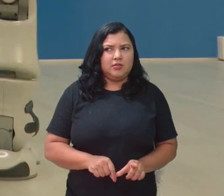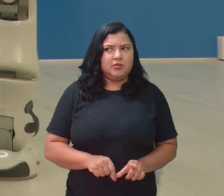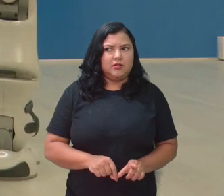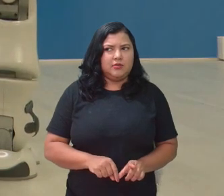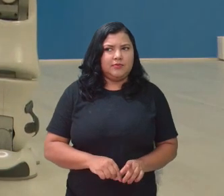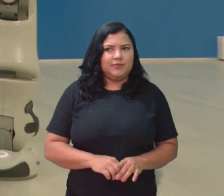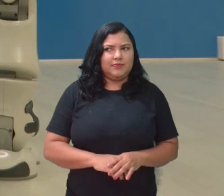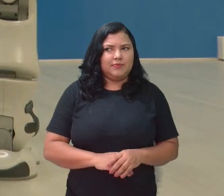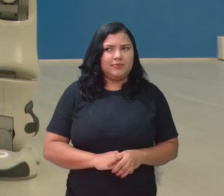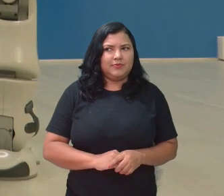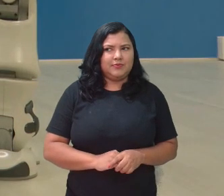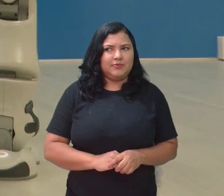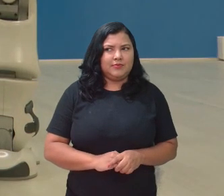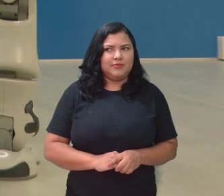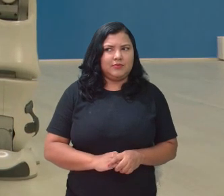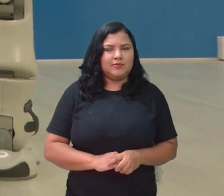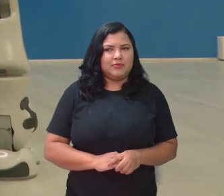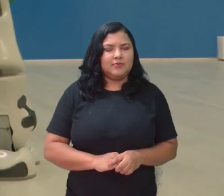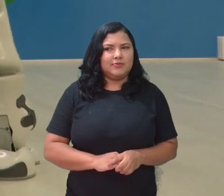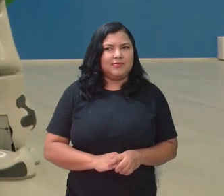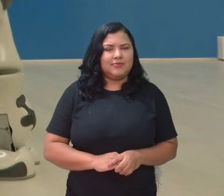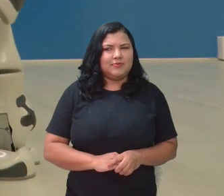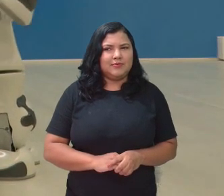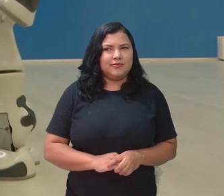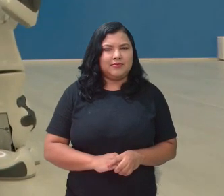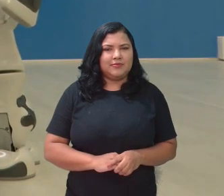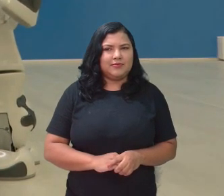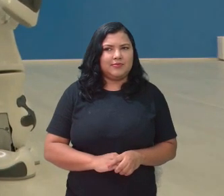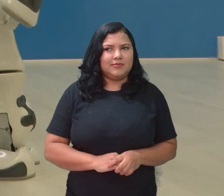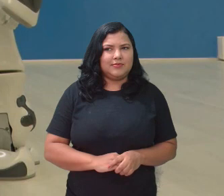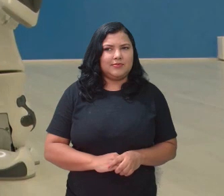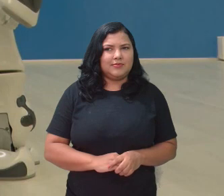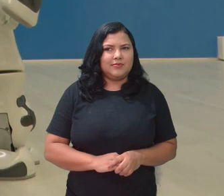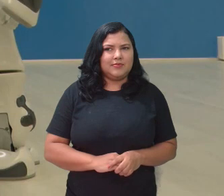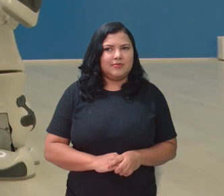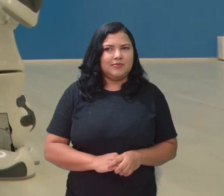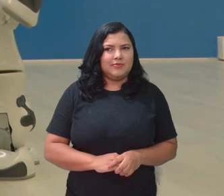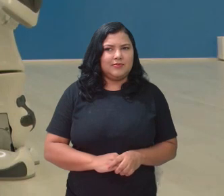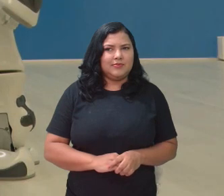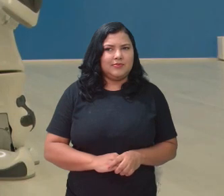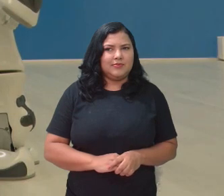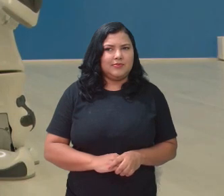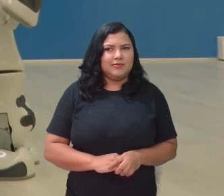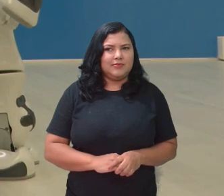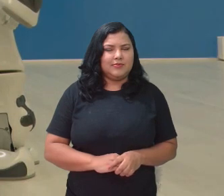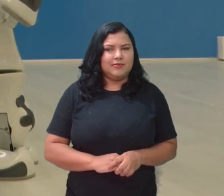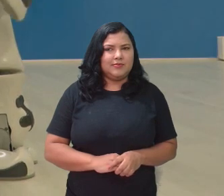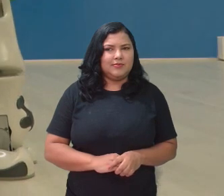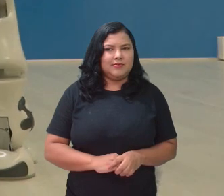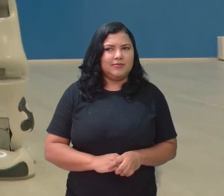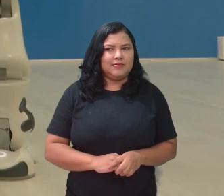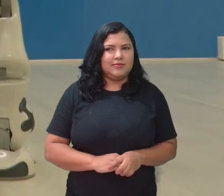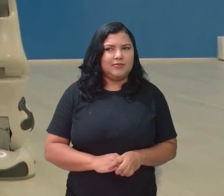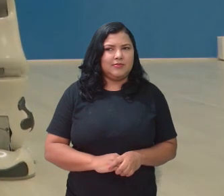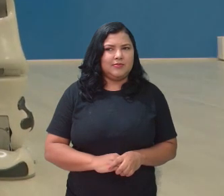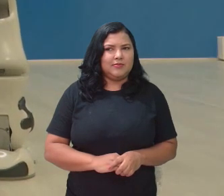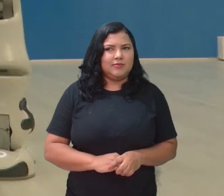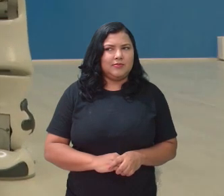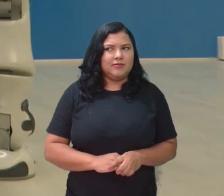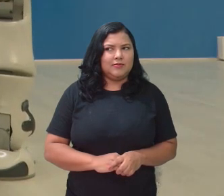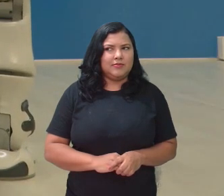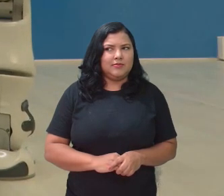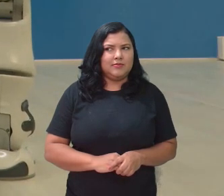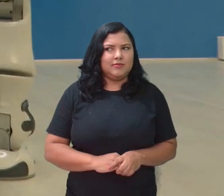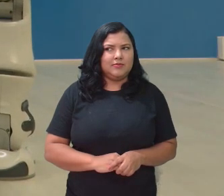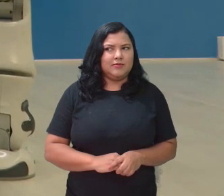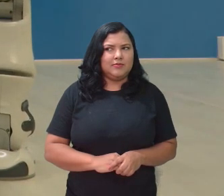nariz de borracha que criou sua filha. Não foi um dentista com o hábito de usar um outro nariz